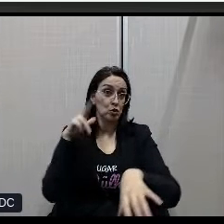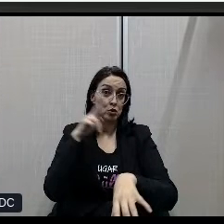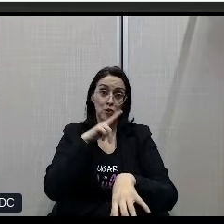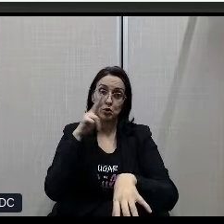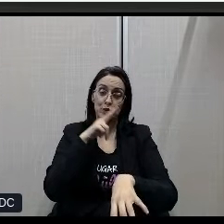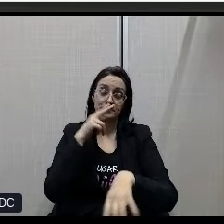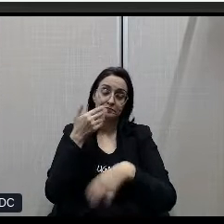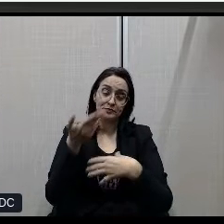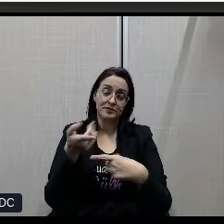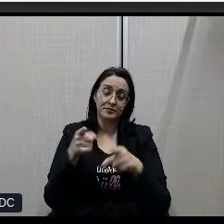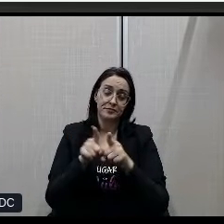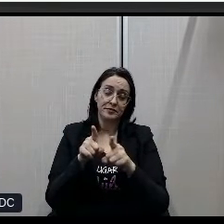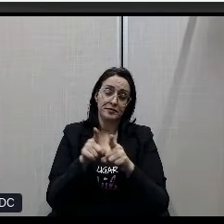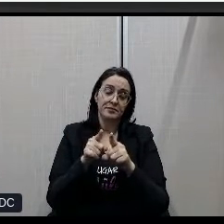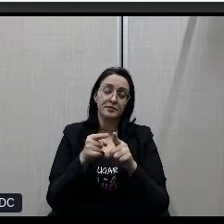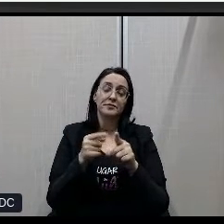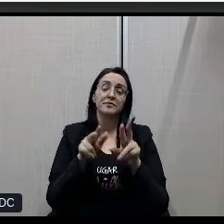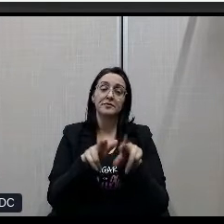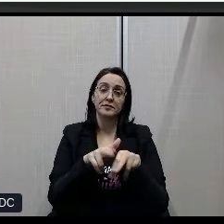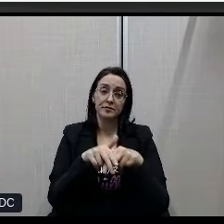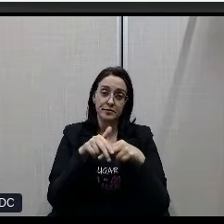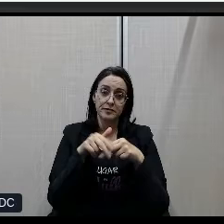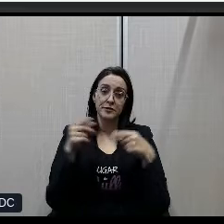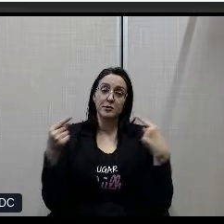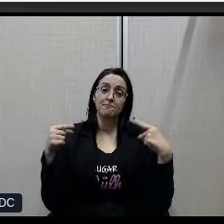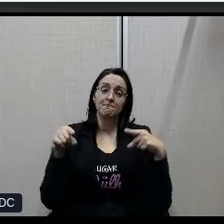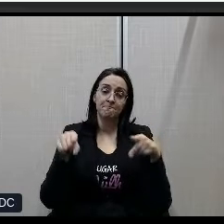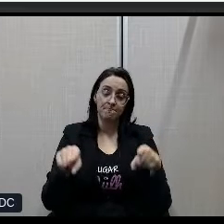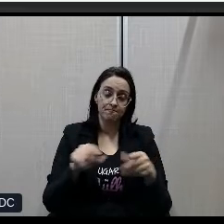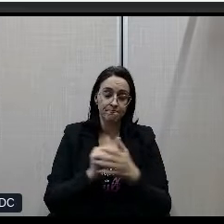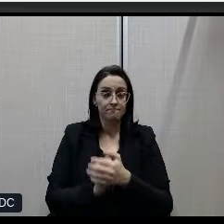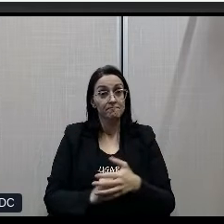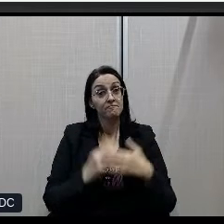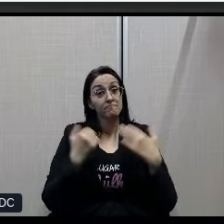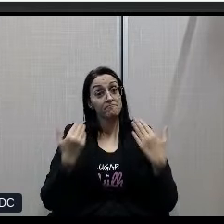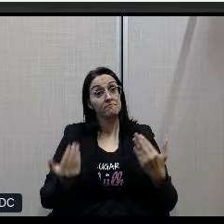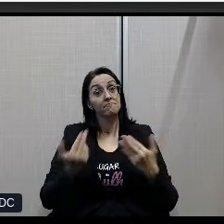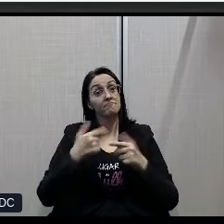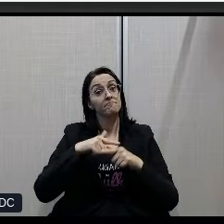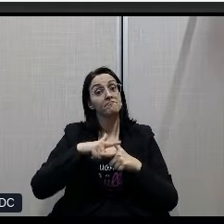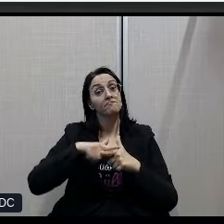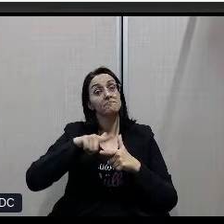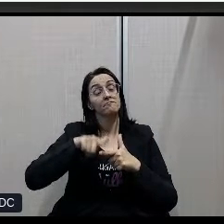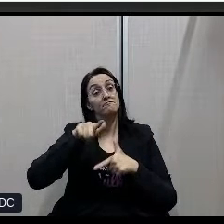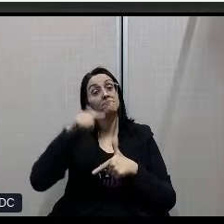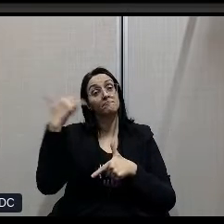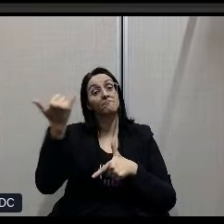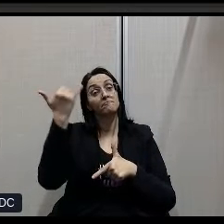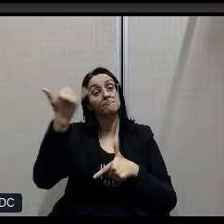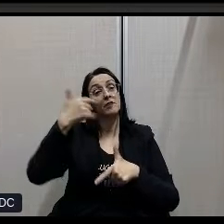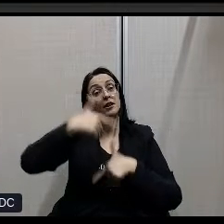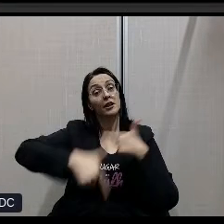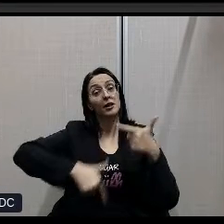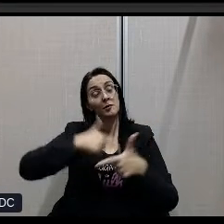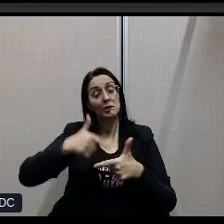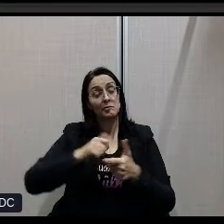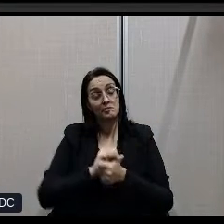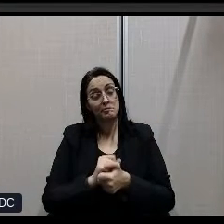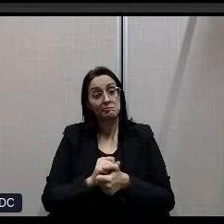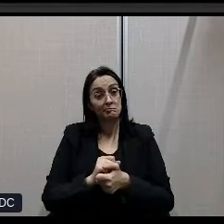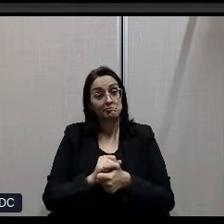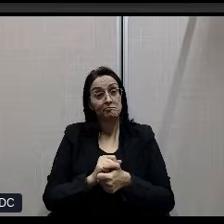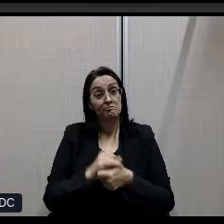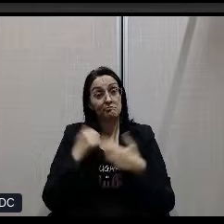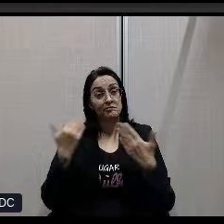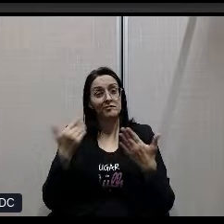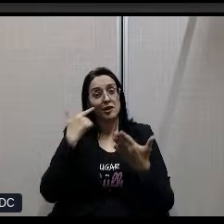aí que veio também em paralelo. Então, eu pensei, bom, é um problema até que relevante para a gente poder trabalhar. E